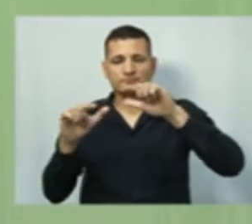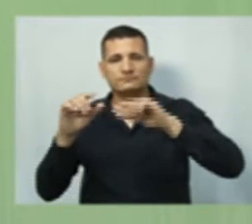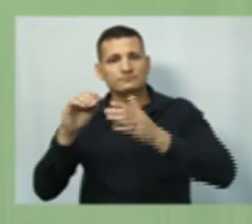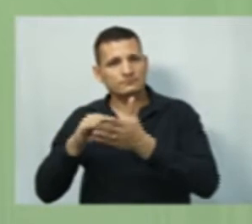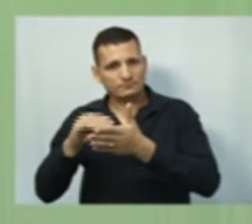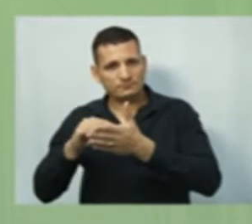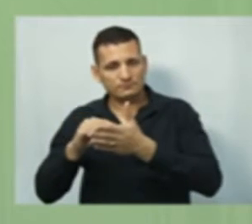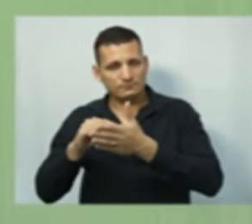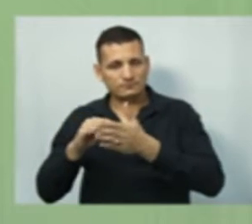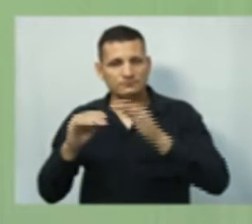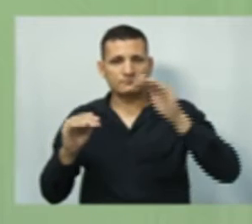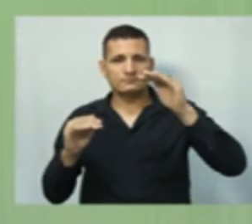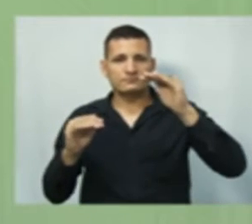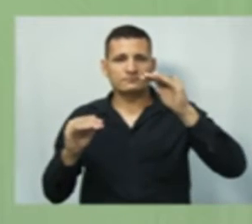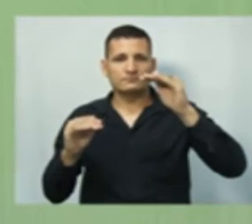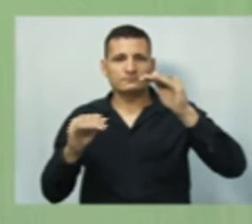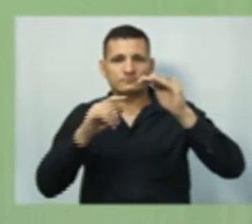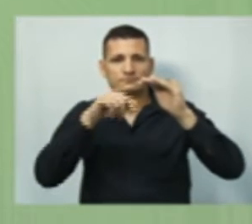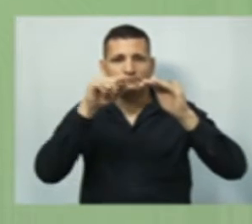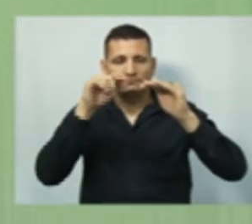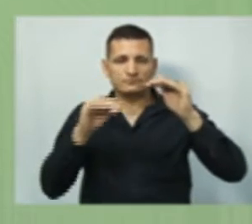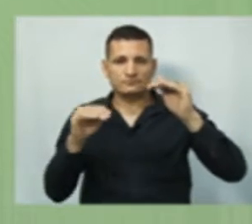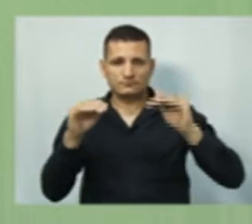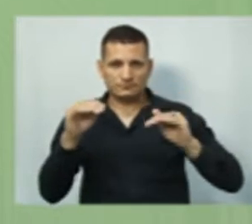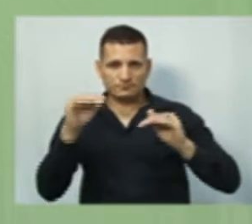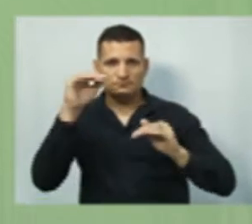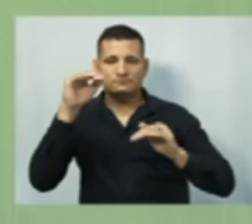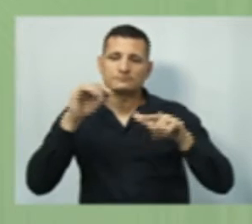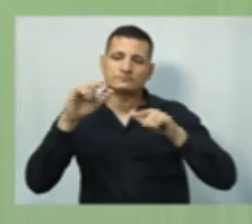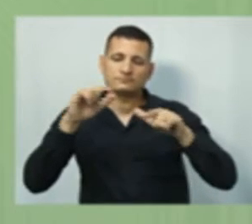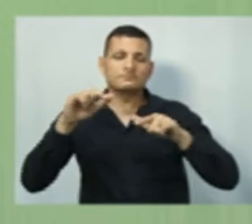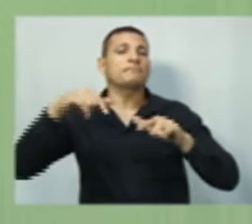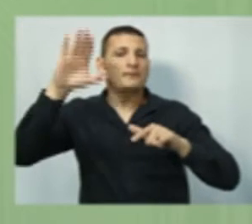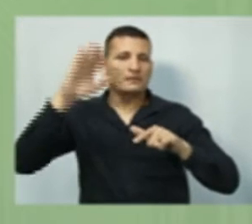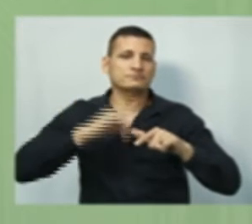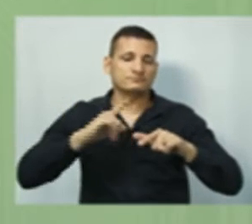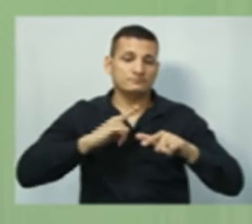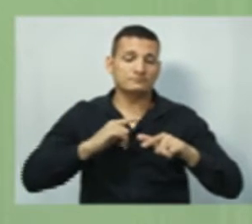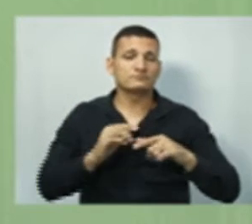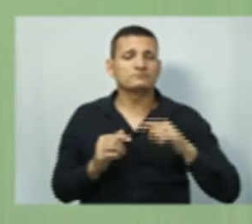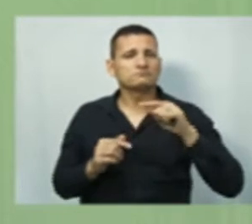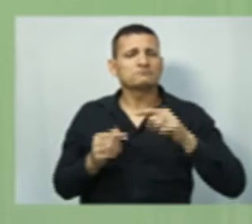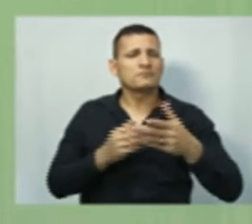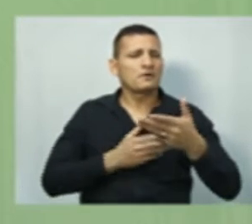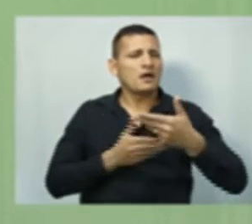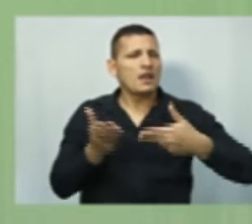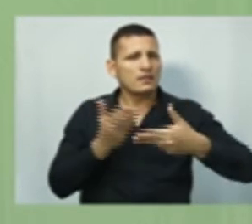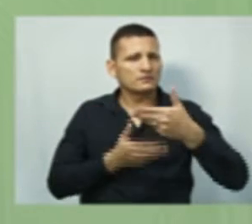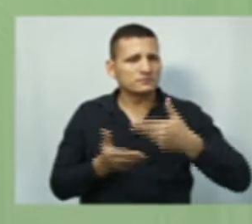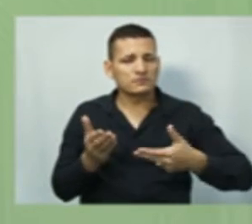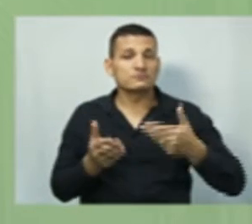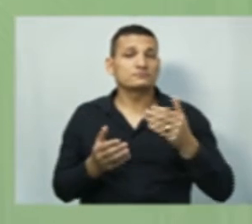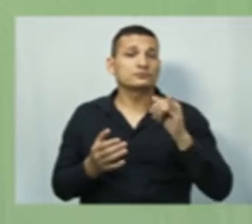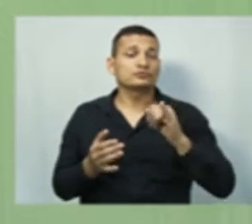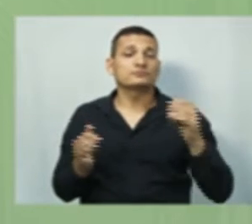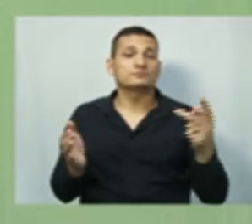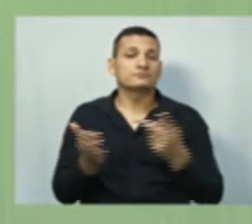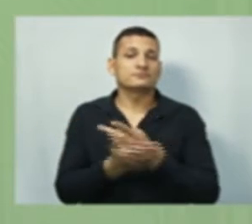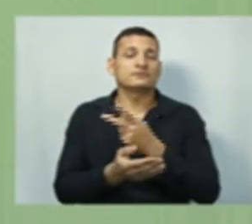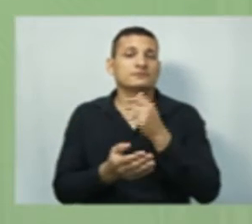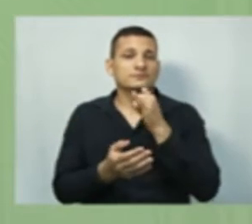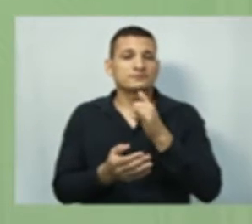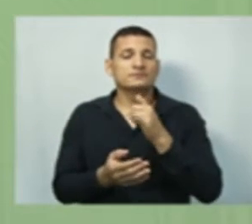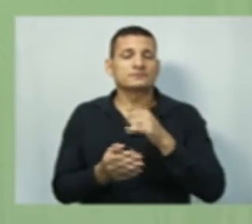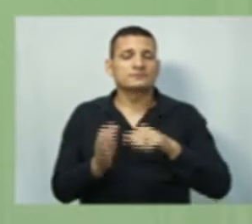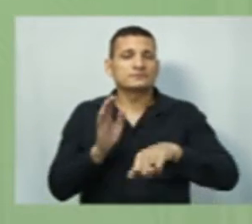o desemprego sobe. Essa relação ela é muito cruel, e isso só ocorre quando consideramos um período curto